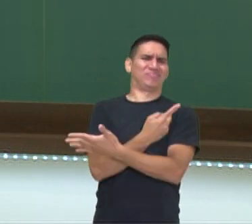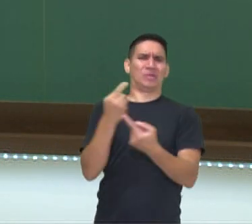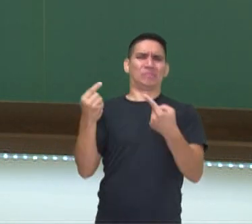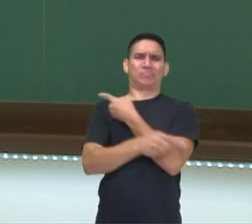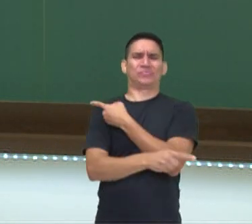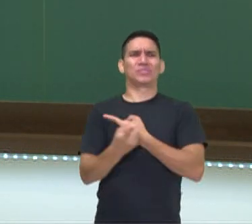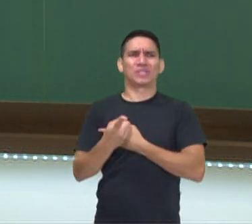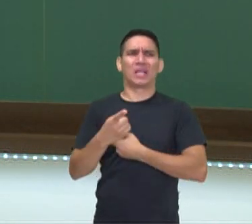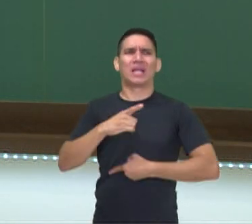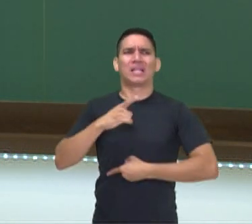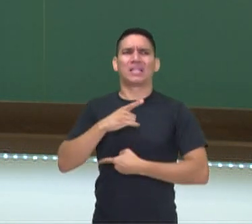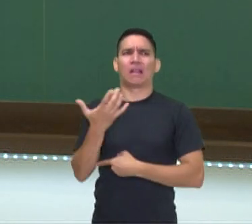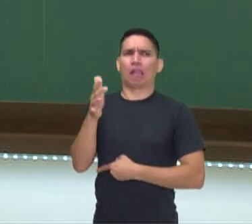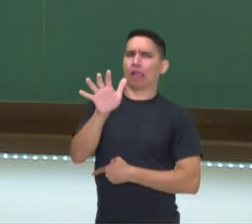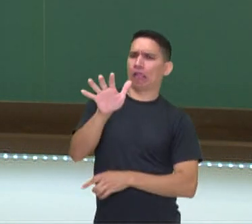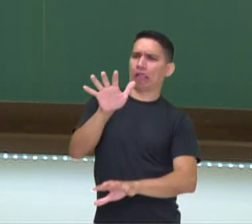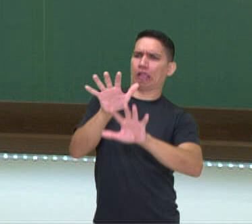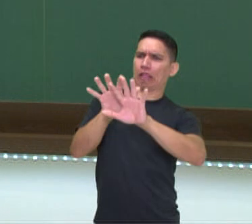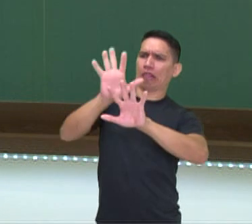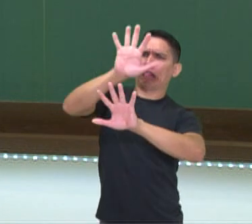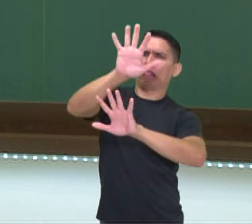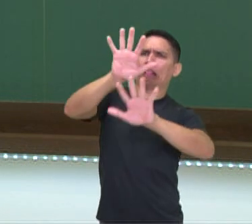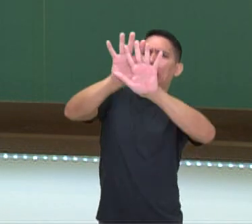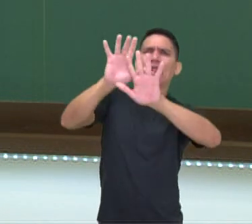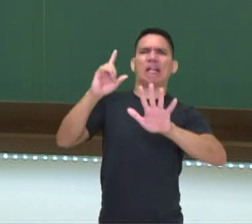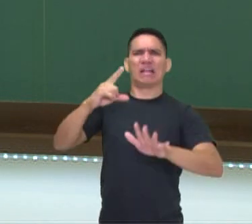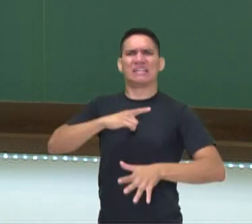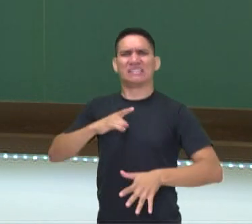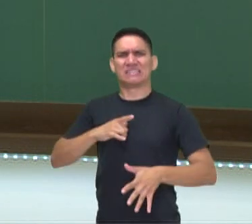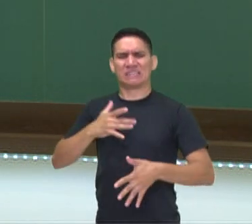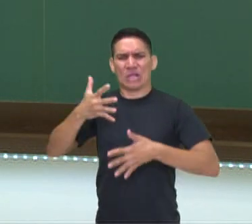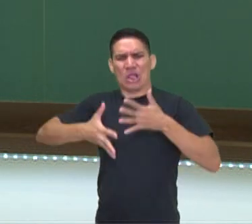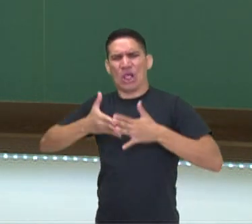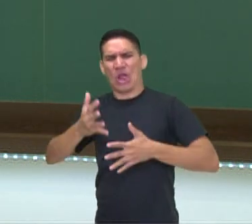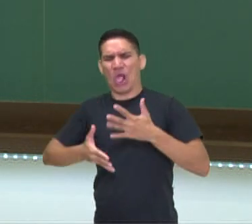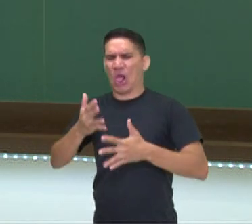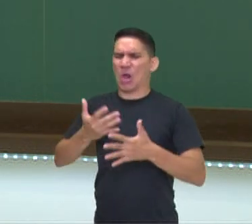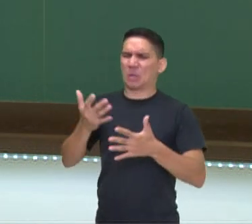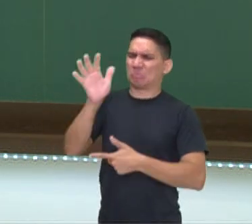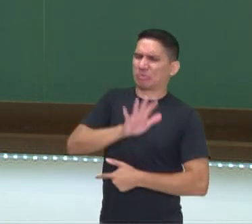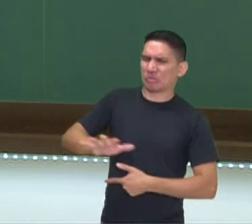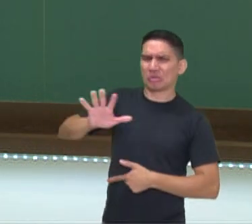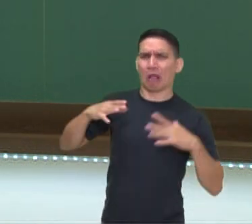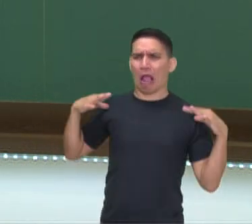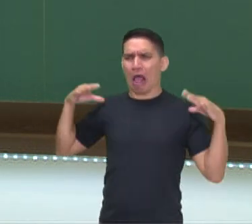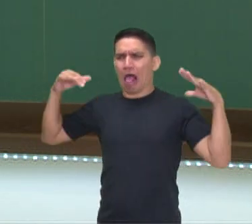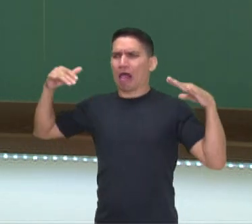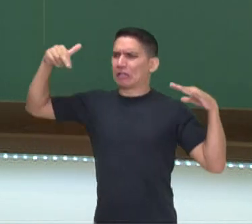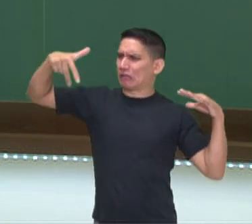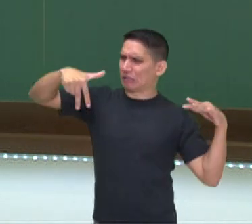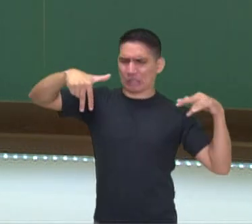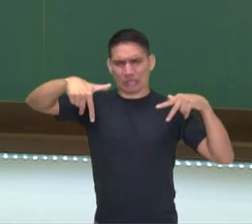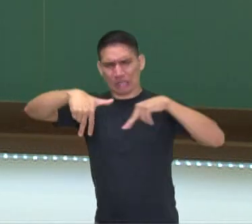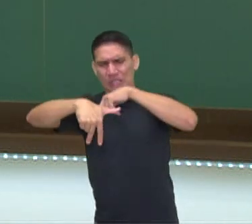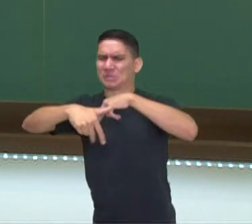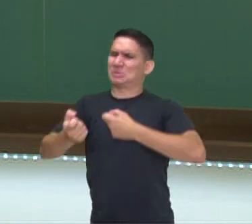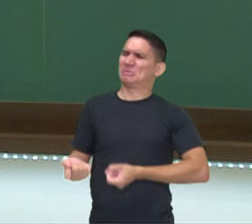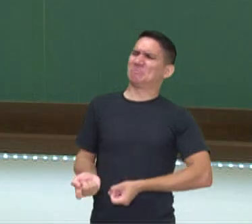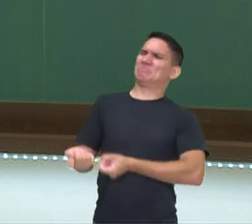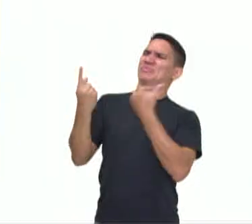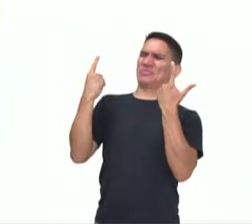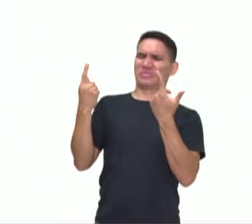perna sobe, olha aqui, dá para ver o pé subindo, mas a pessoa está descendo, o anjo está descendo. É muito esquisito